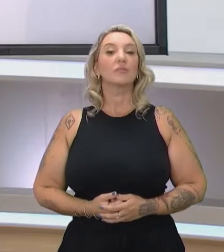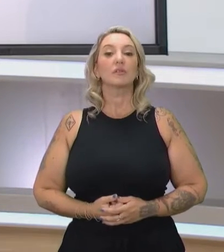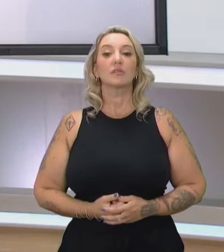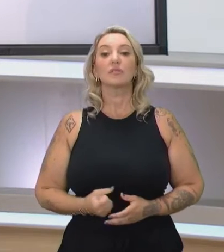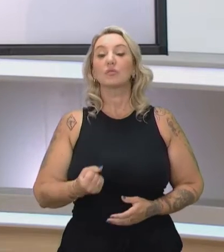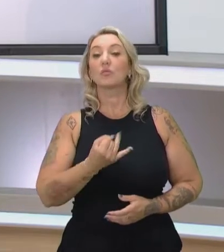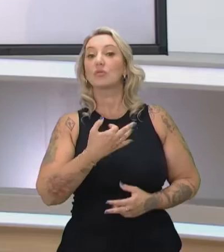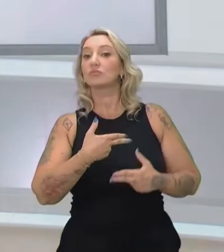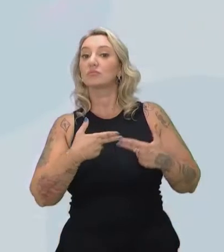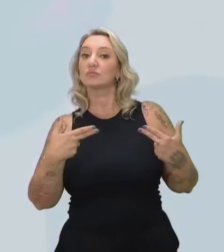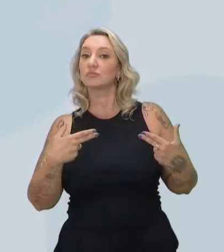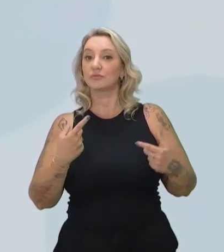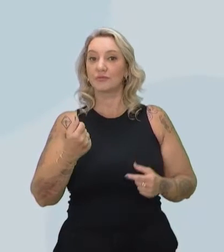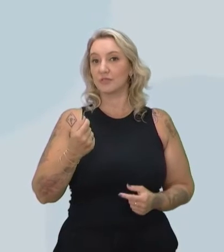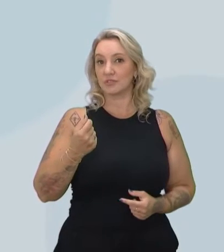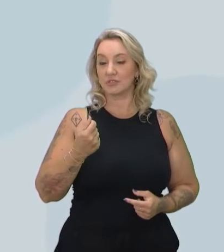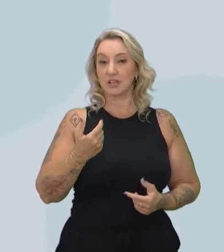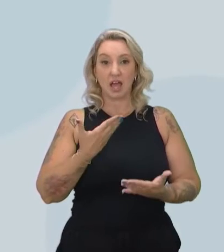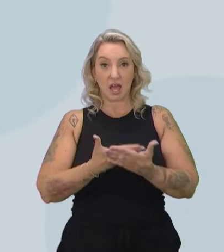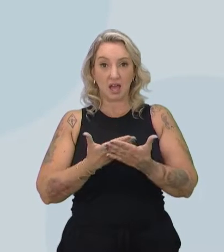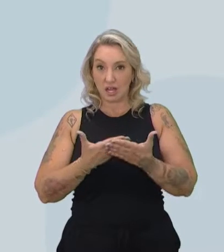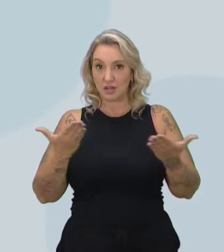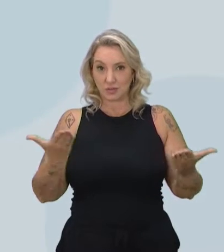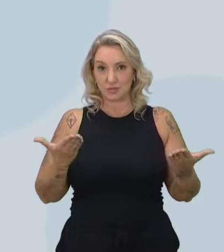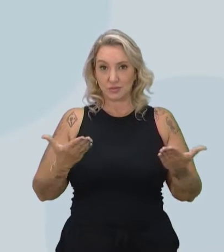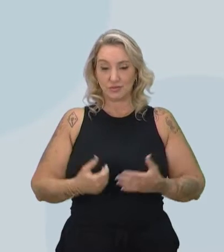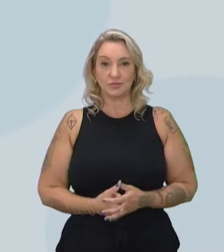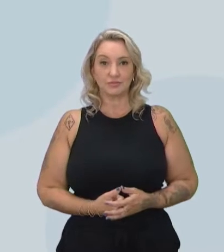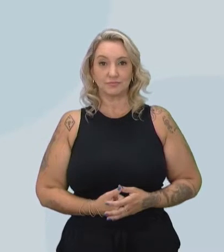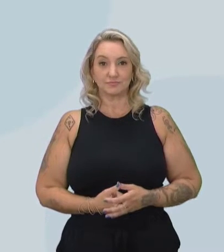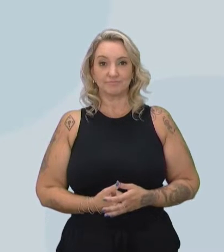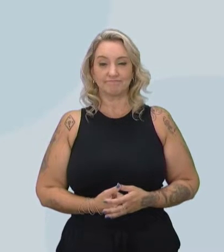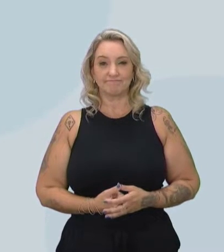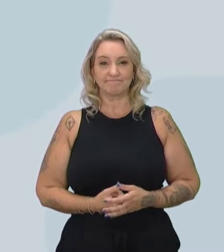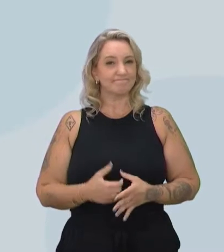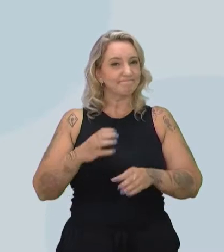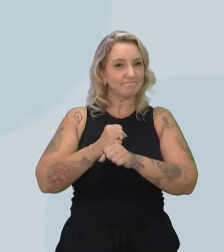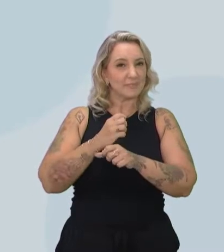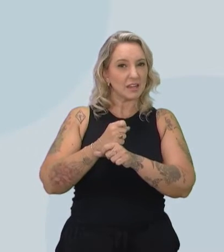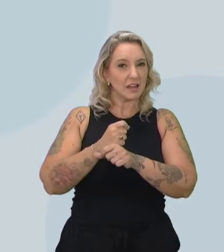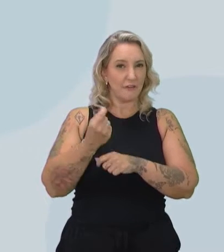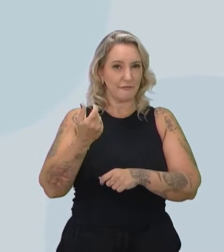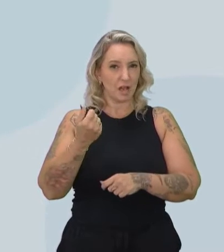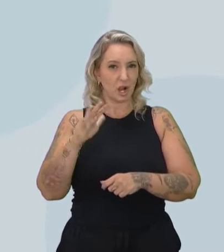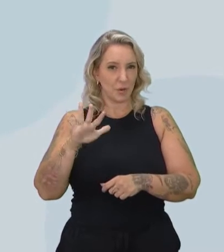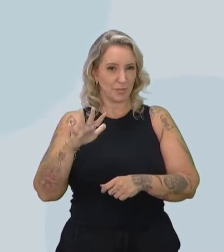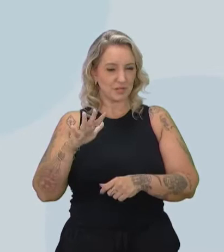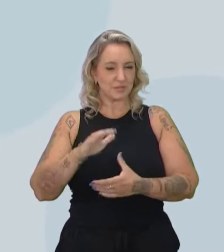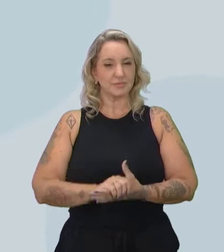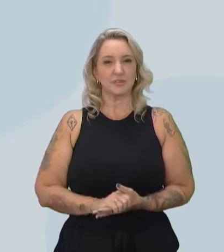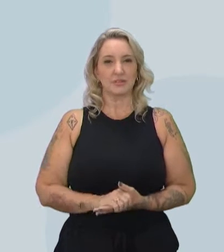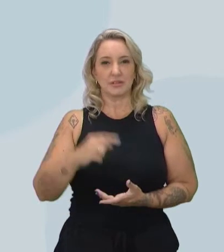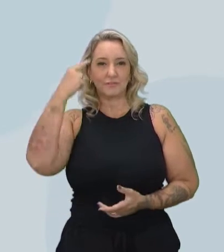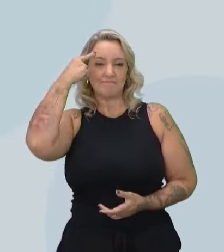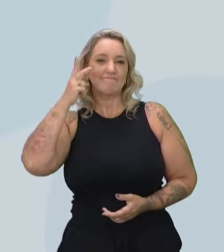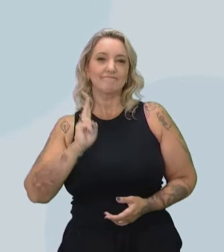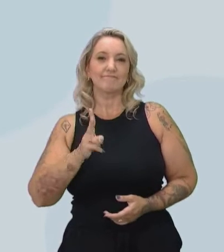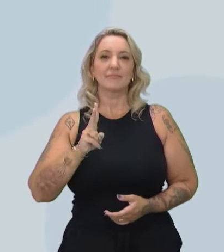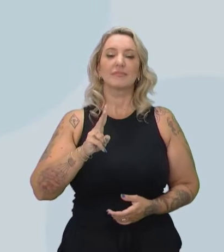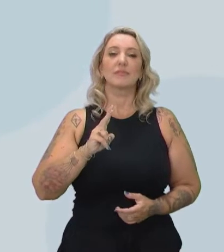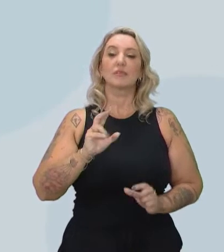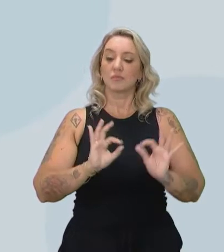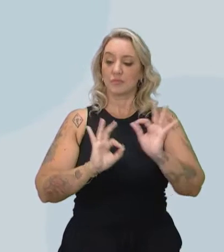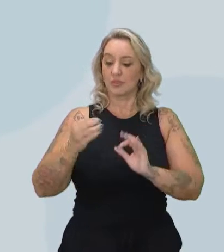os recursos financeiros, né? A aula de hoje a gente vai fazer uma estimativa de valor e sempre pensando aí no